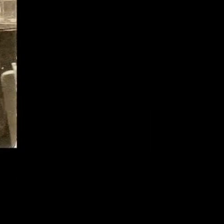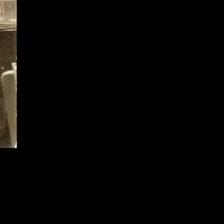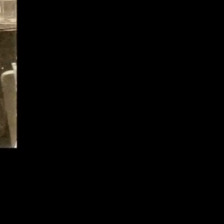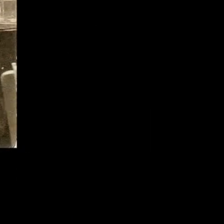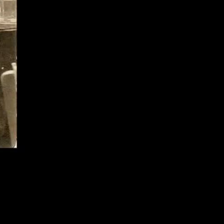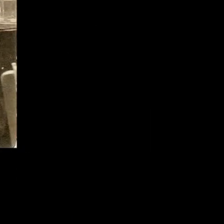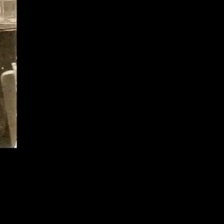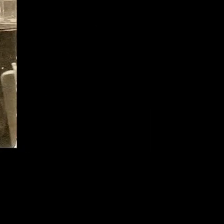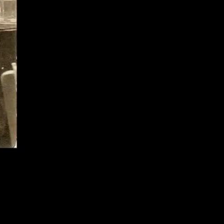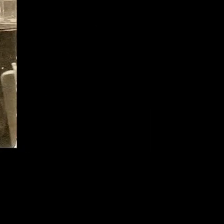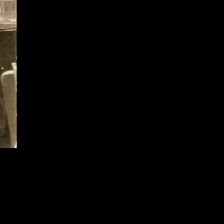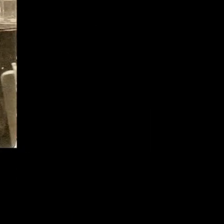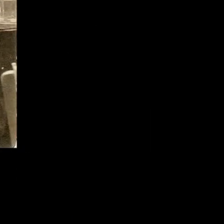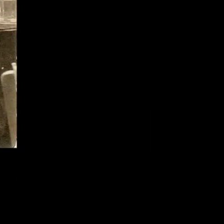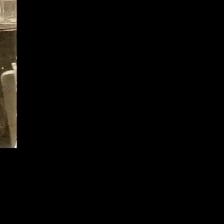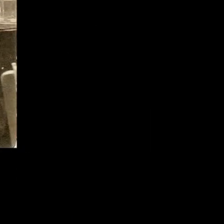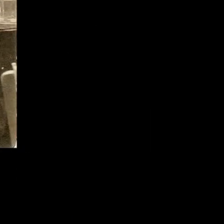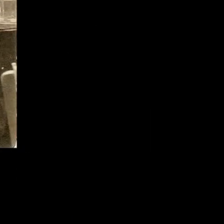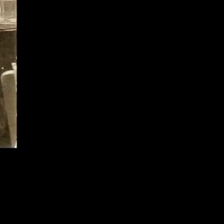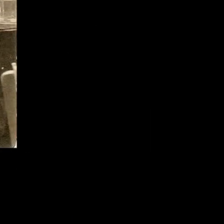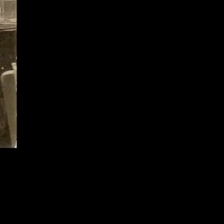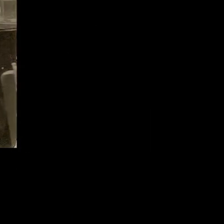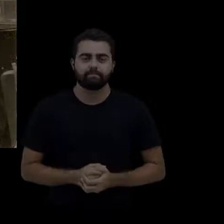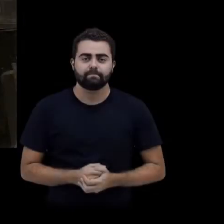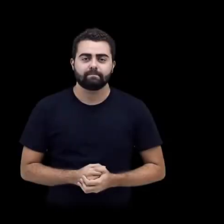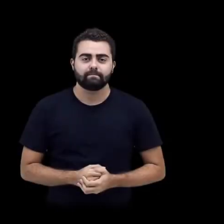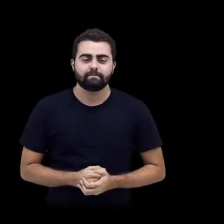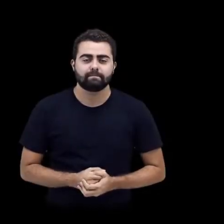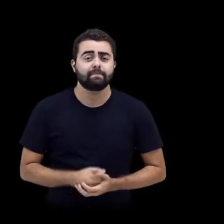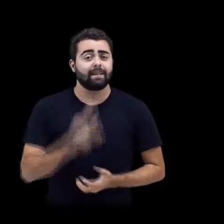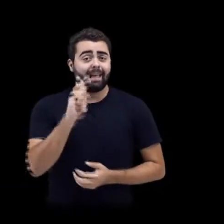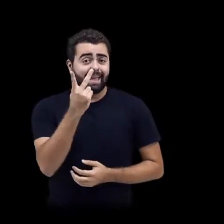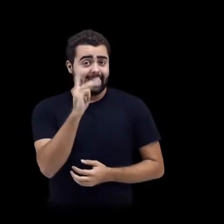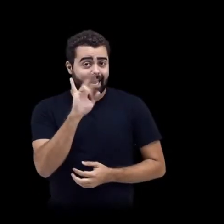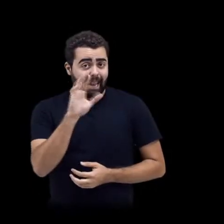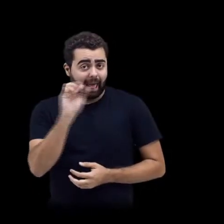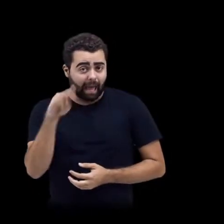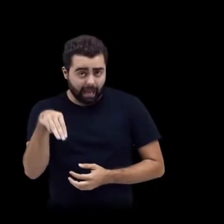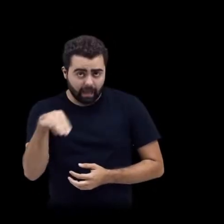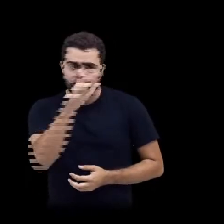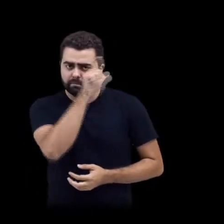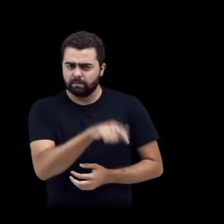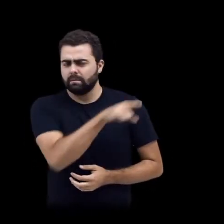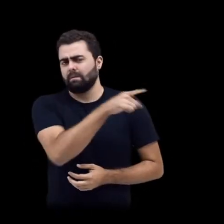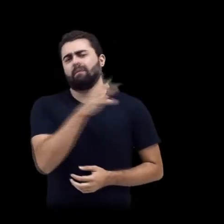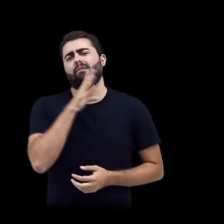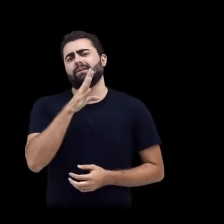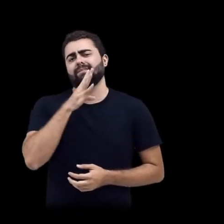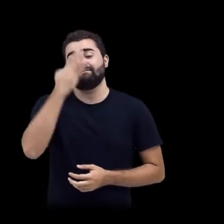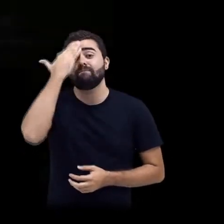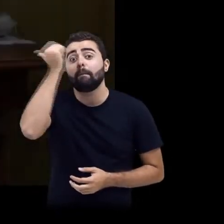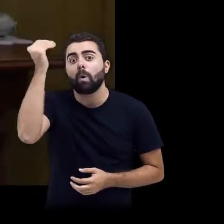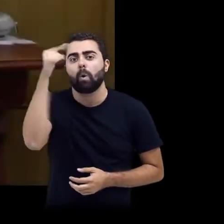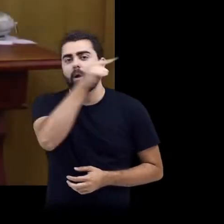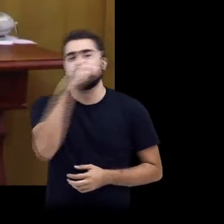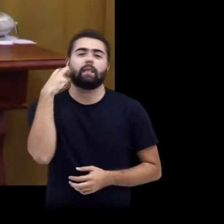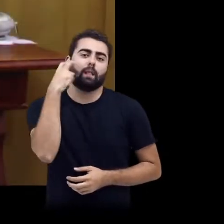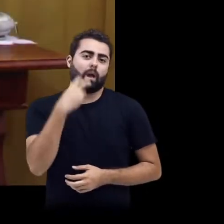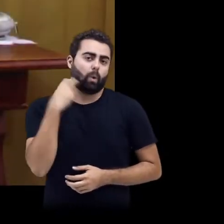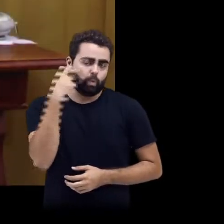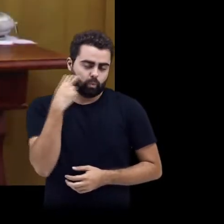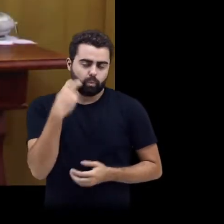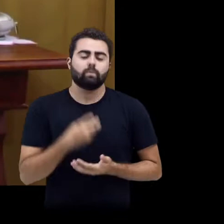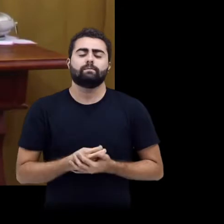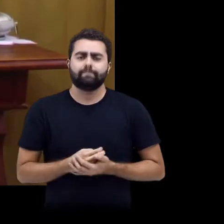Maria Célia, as filhas e uma amiga. Irã foi uma pessoa muito conhecida em Natal. Foto de Irã num jornal.